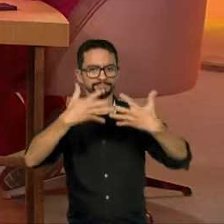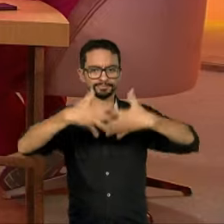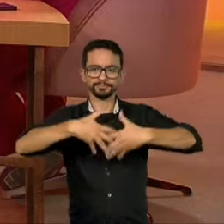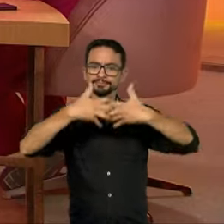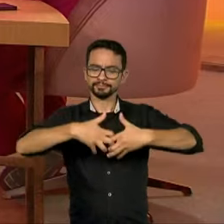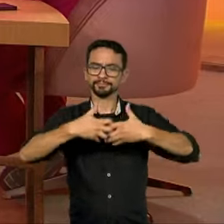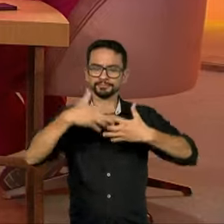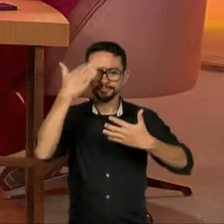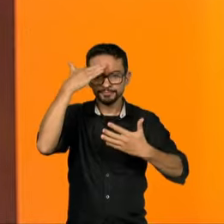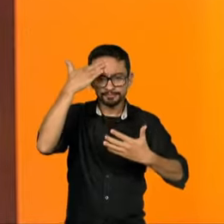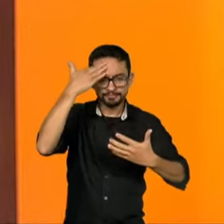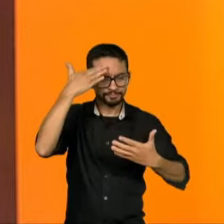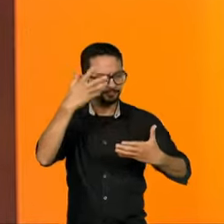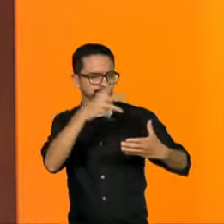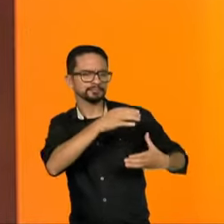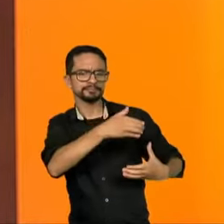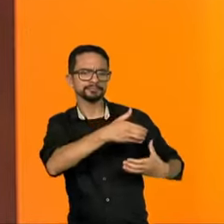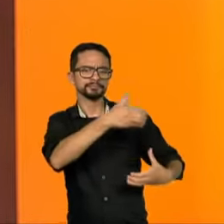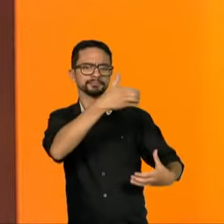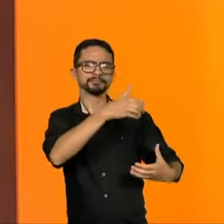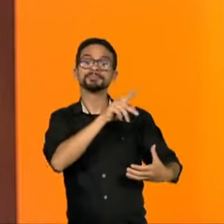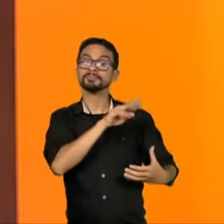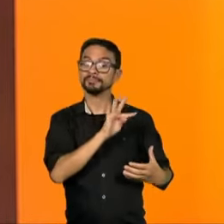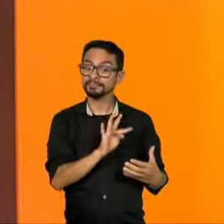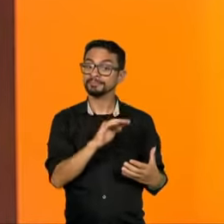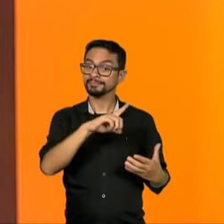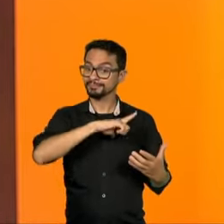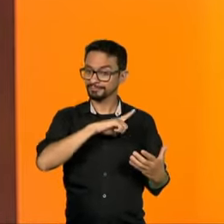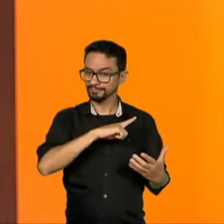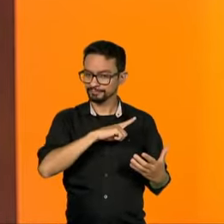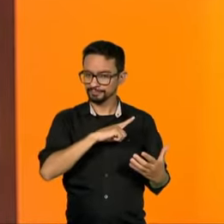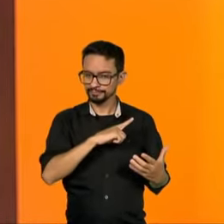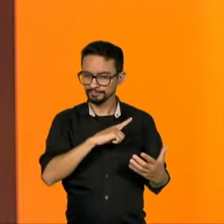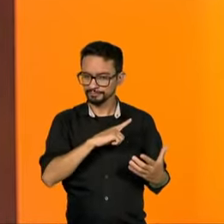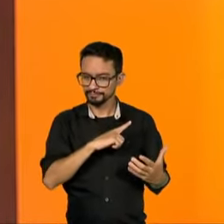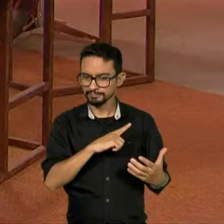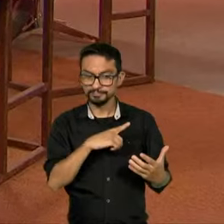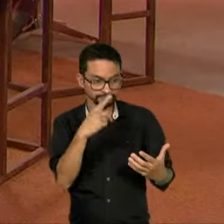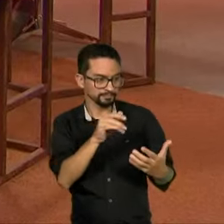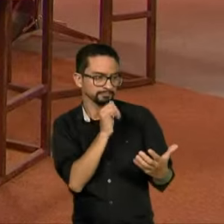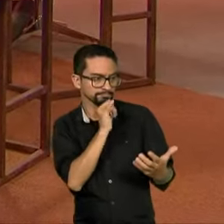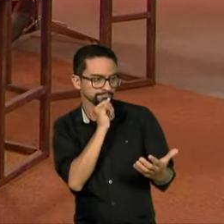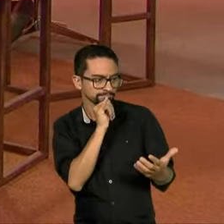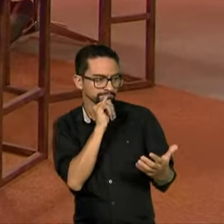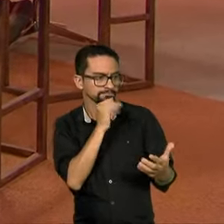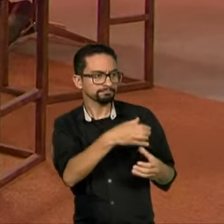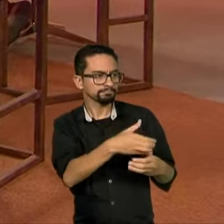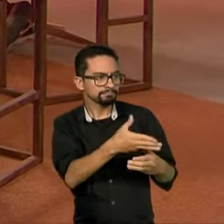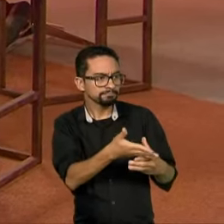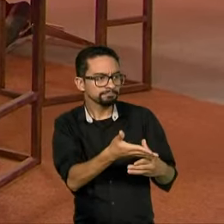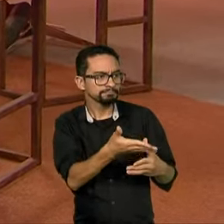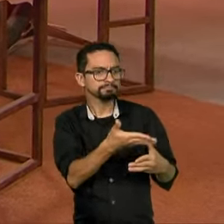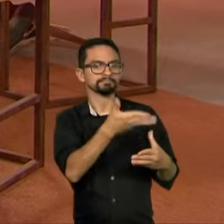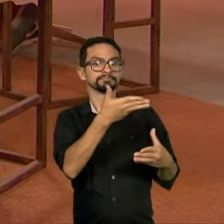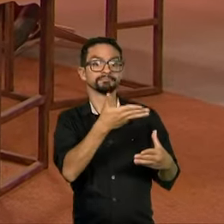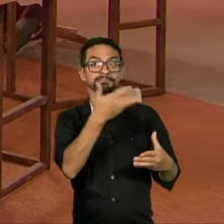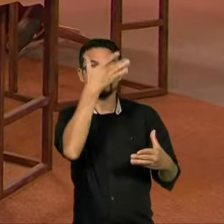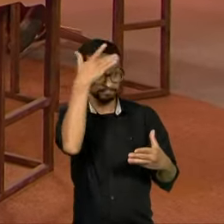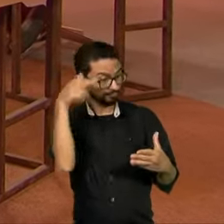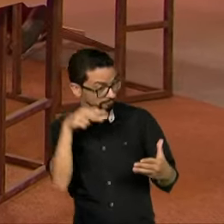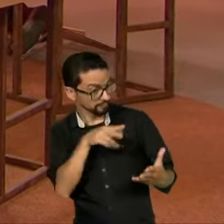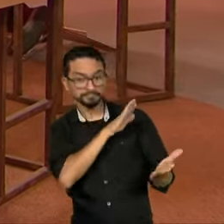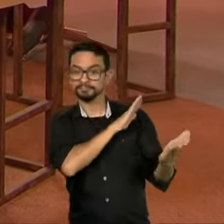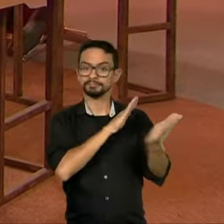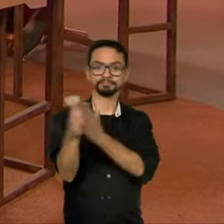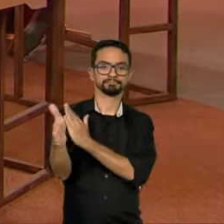era uma garrafinha com água, com garrafa PET. É. E já sabiam que se a garrafa subisse, não determinava, elas tinham que sair.